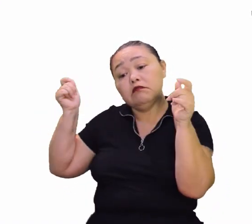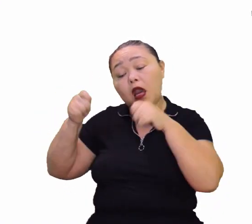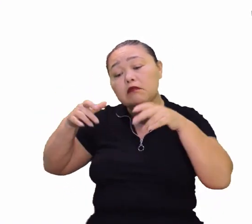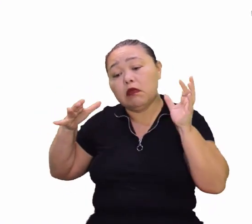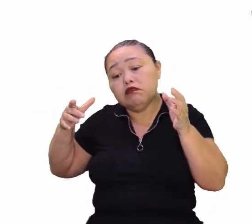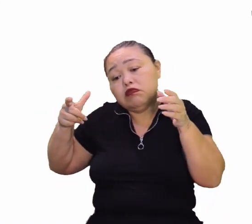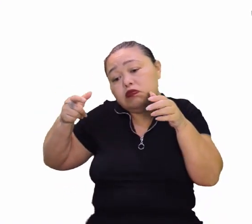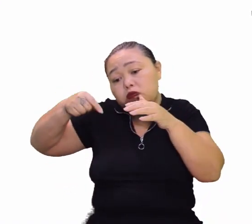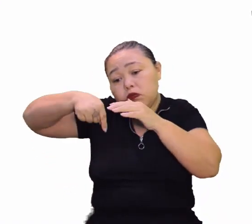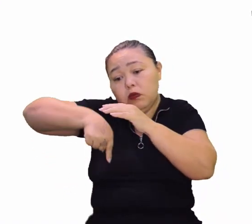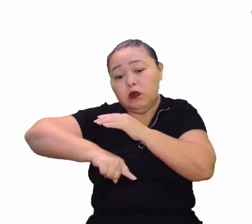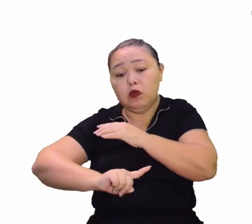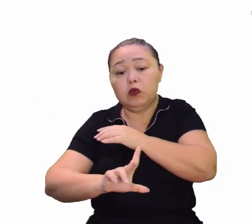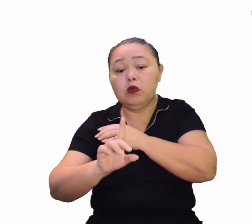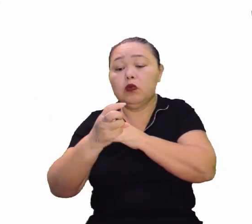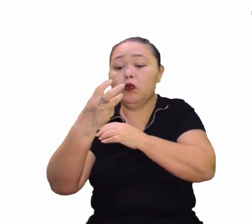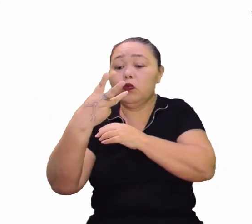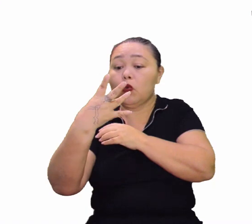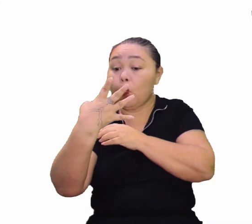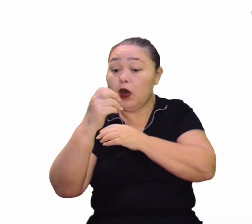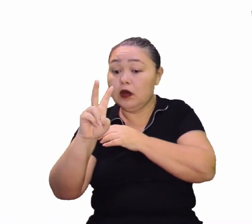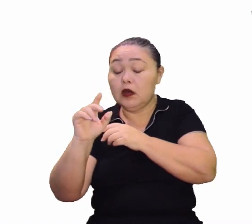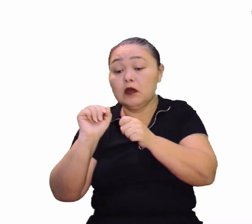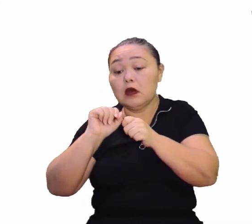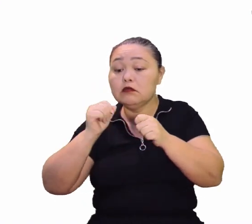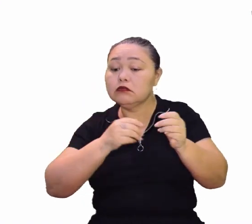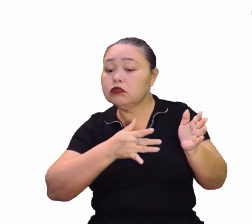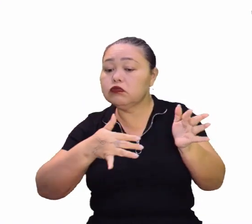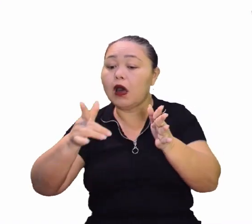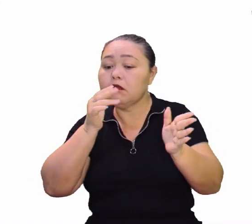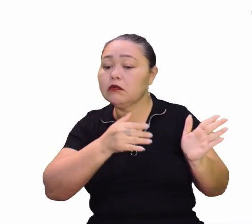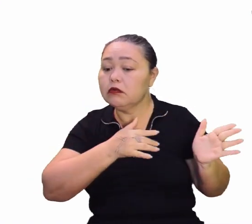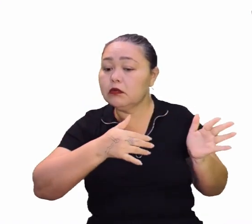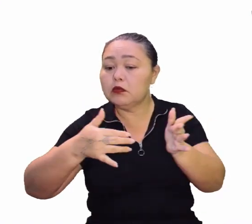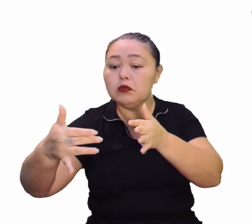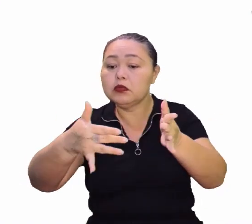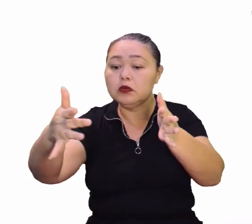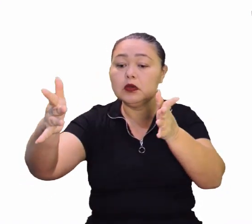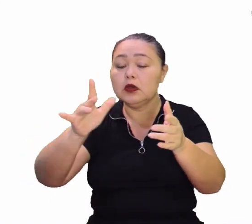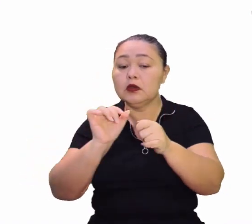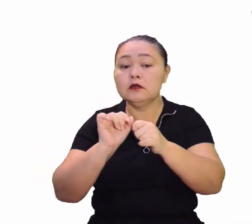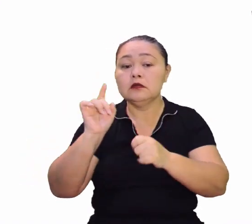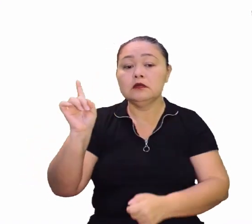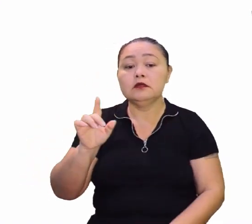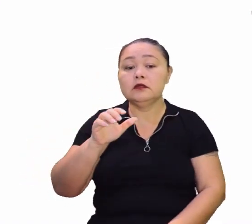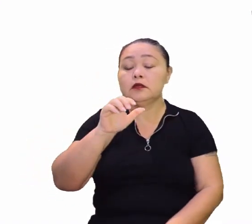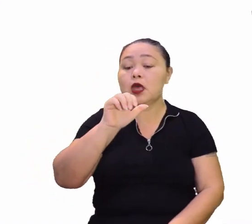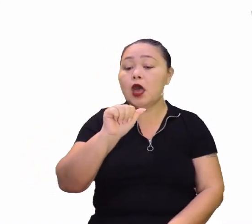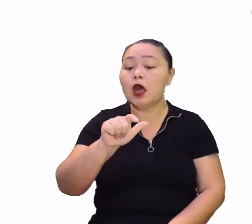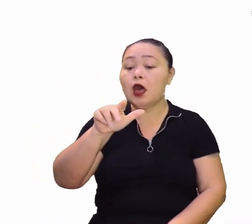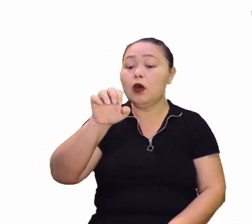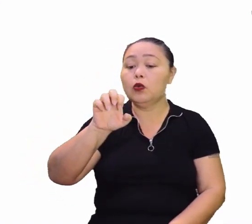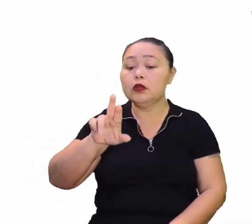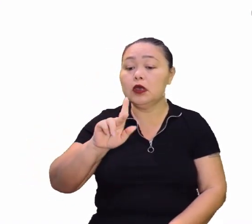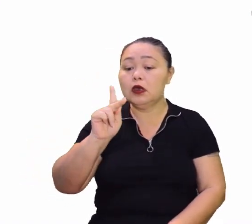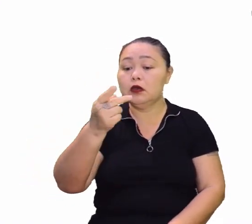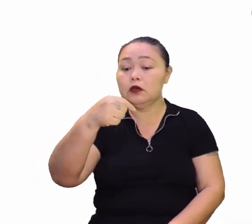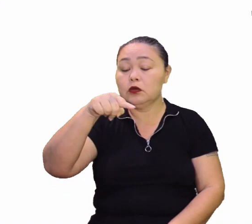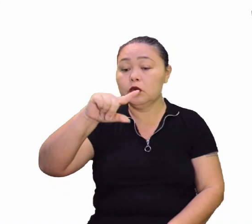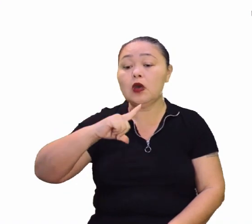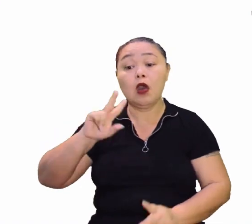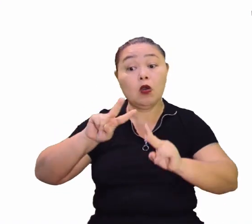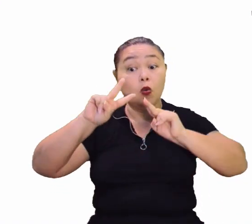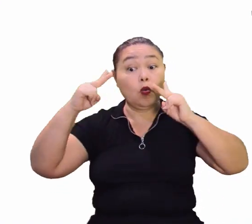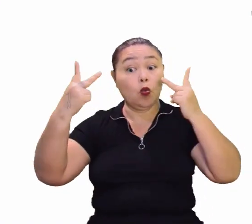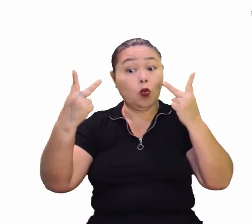menor. Menor. Inclusive, o fluxo de água do... do... ao terra do chão, né? Ele